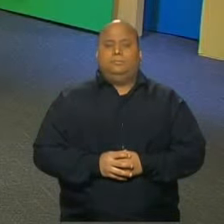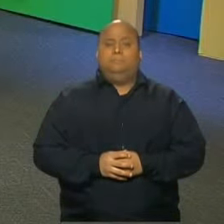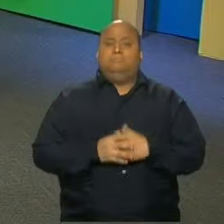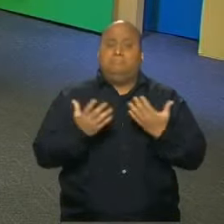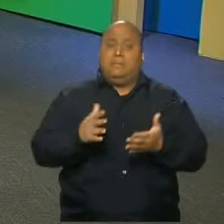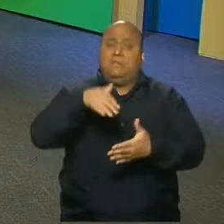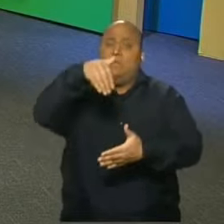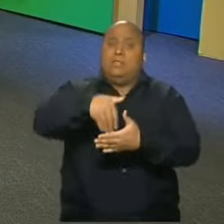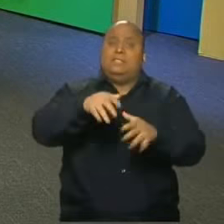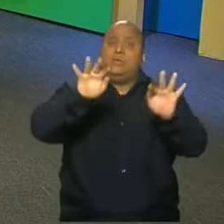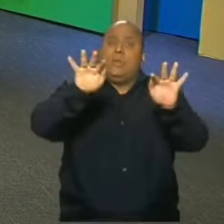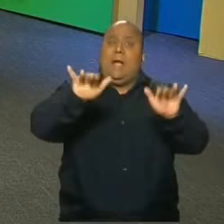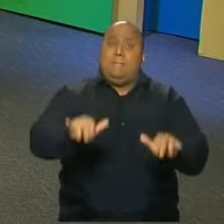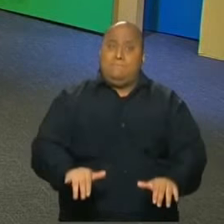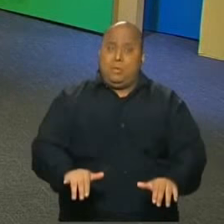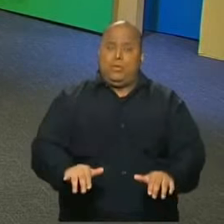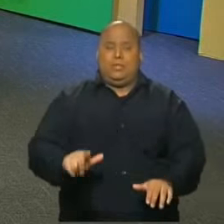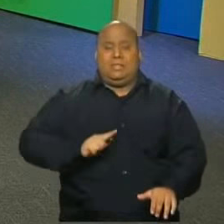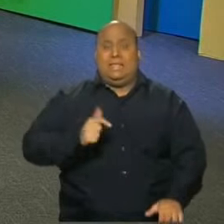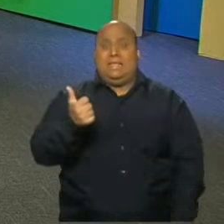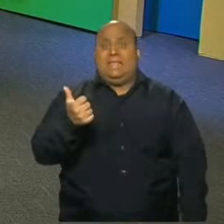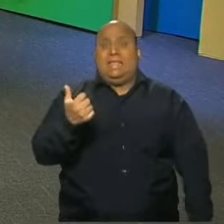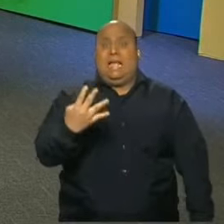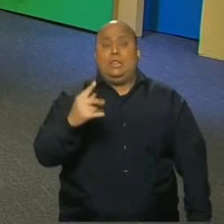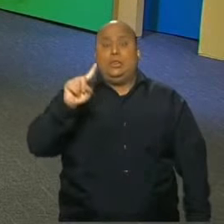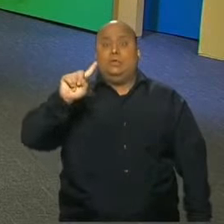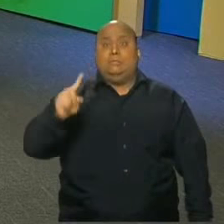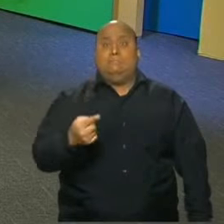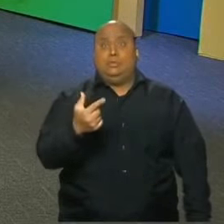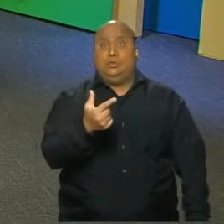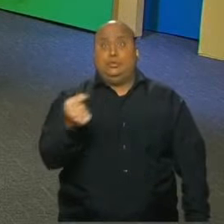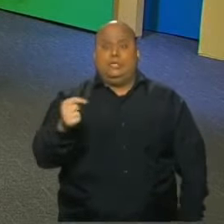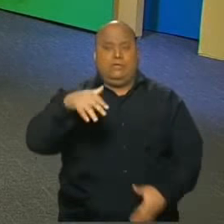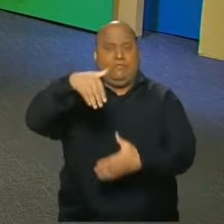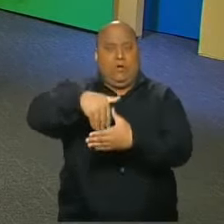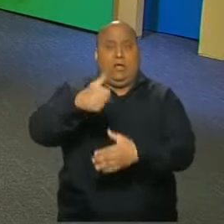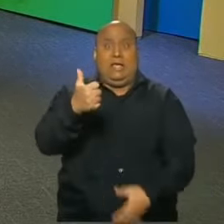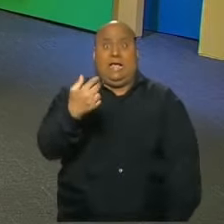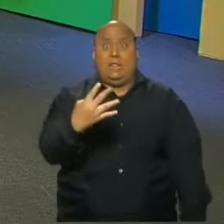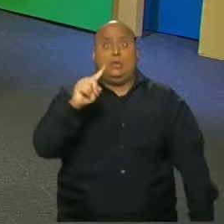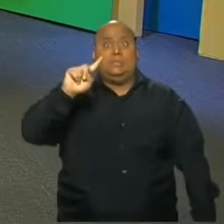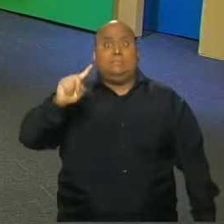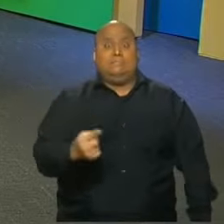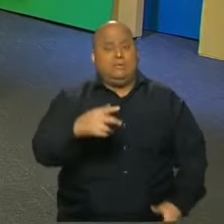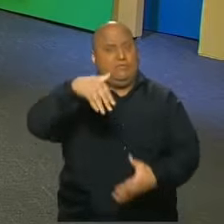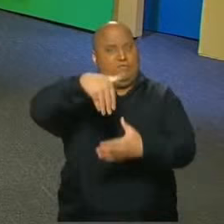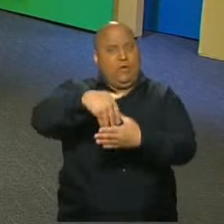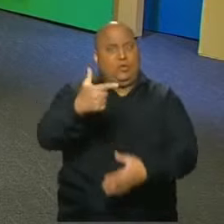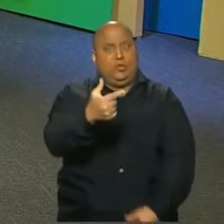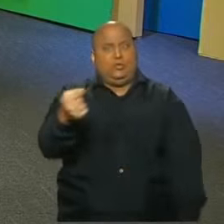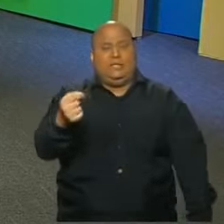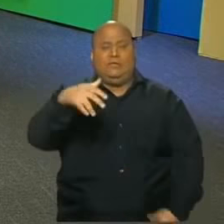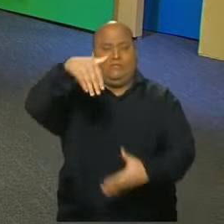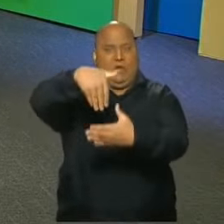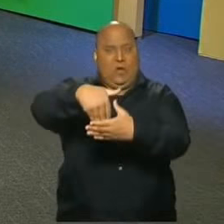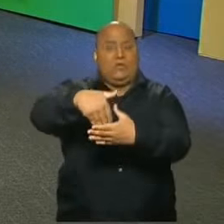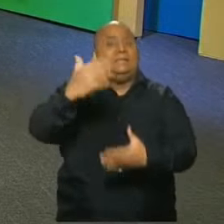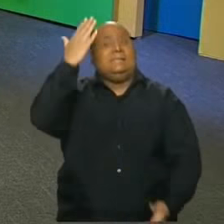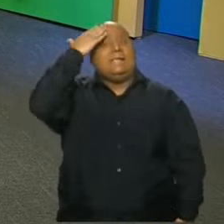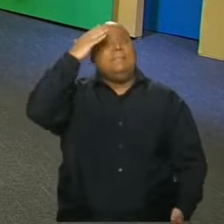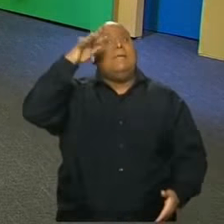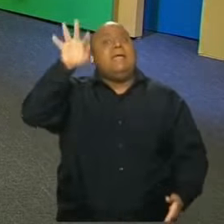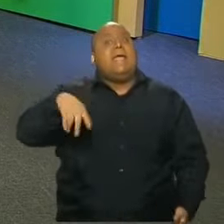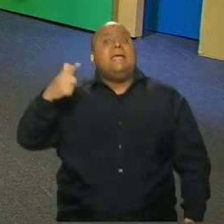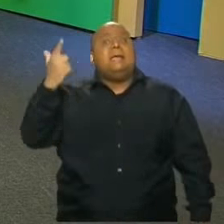É, e votação encerrada e com mais de 14.200 votos, mais de 14.200 votos. Vamos saber